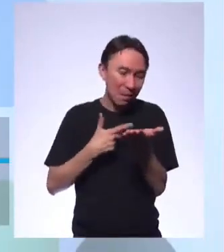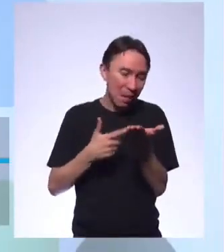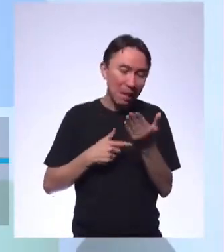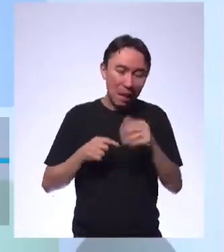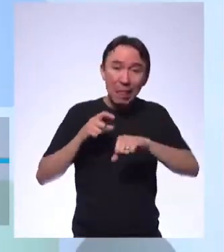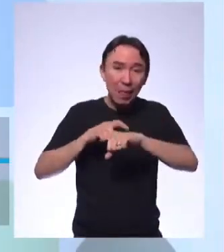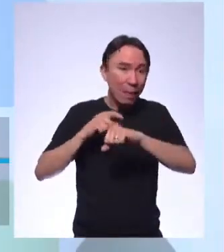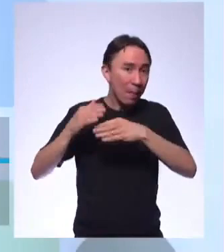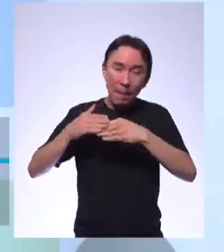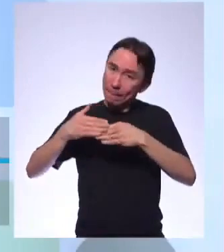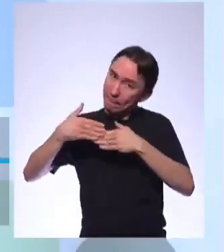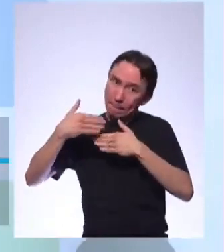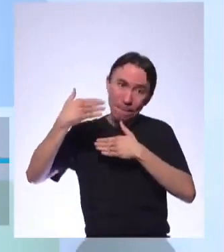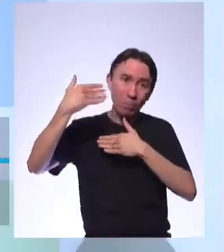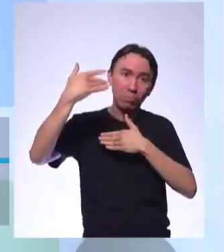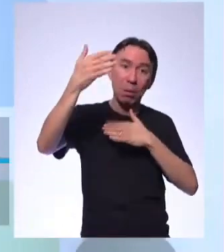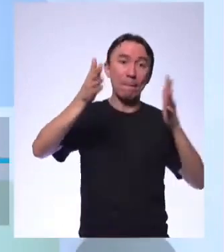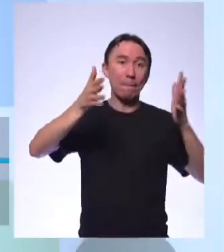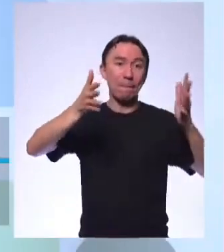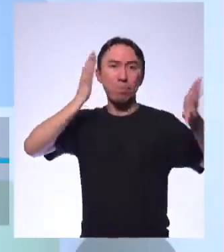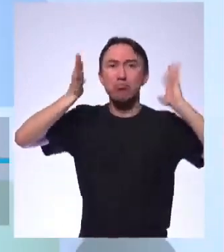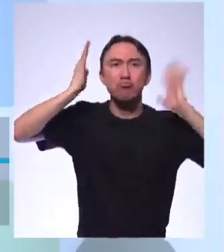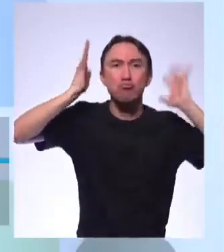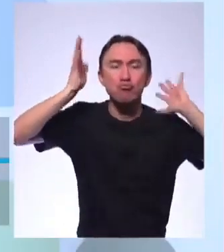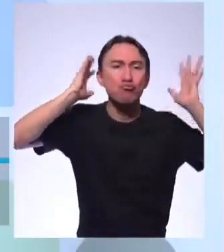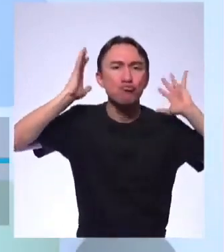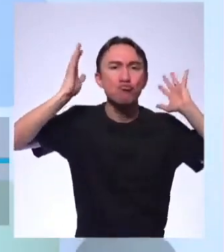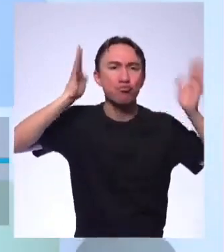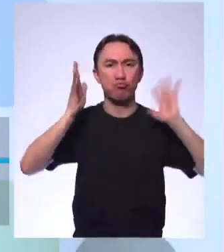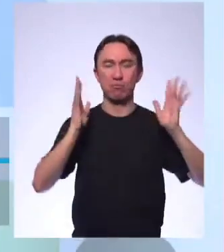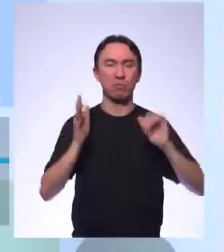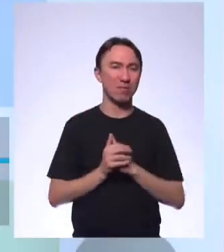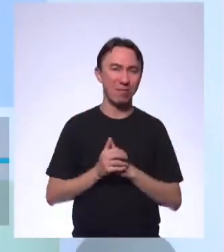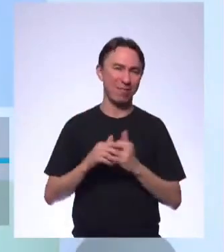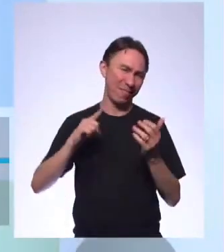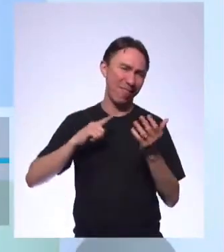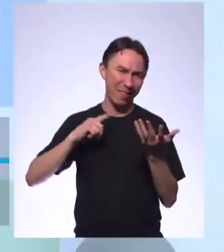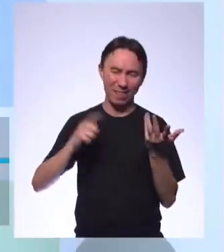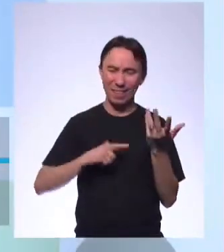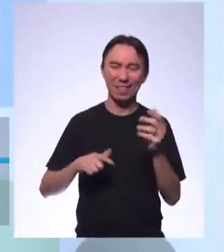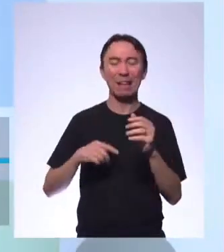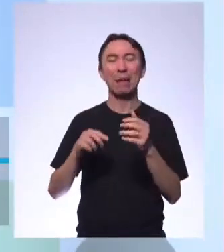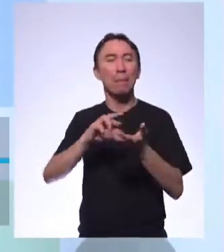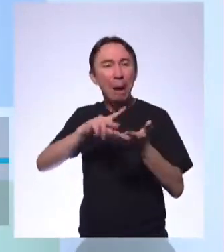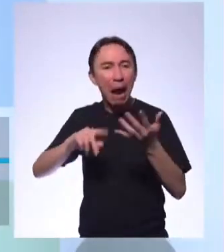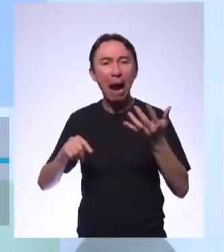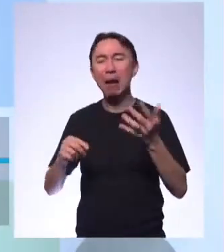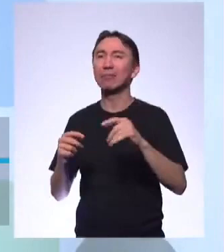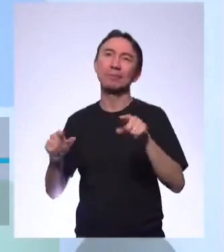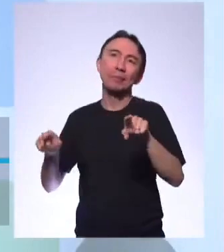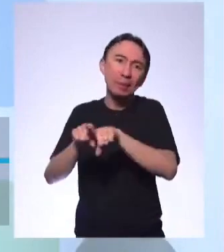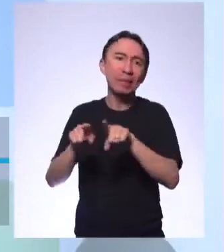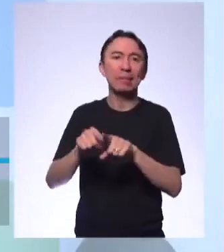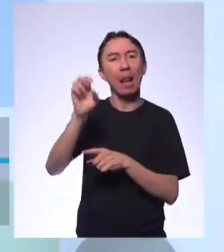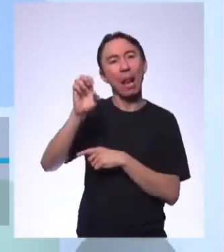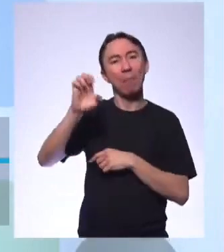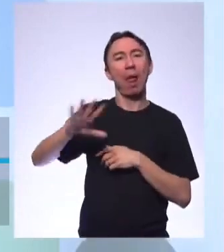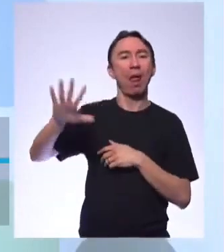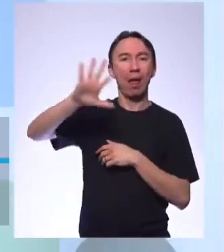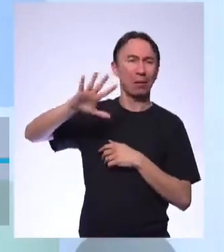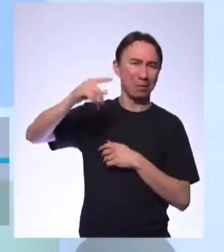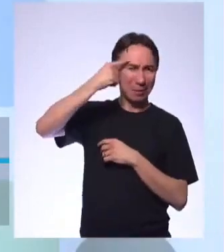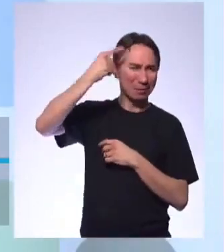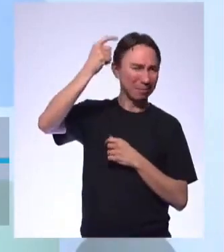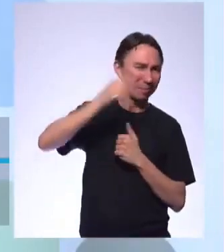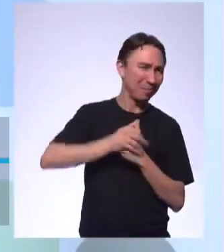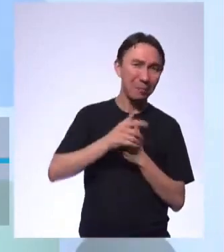tempo, apesar de ter características românticas, tal, europeias, mas a literatura já estava valorizando essa mulher negra, que